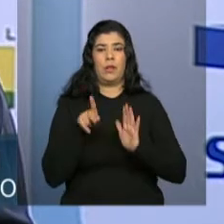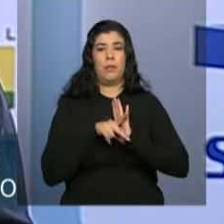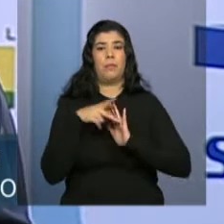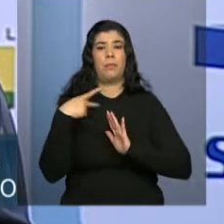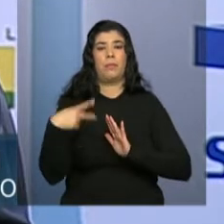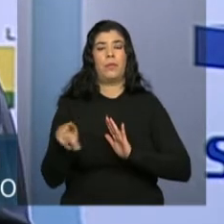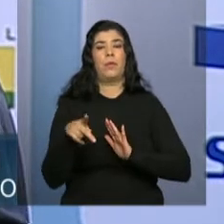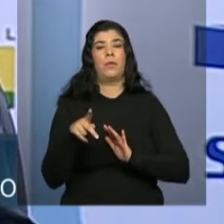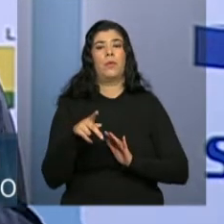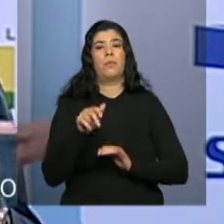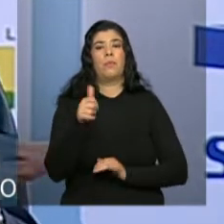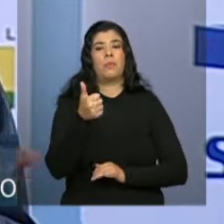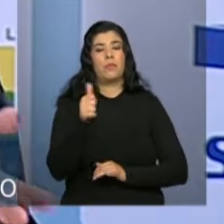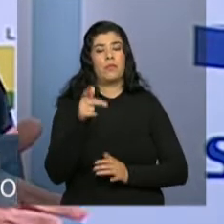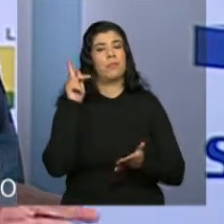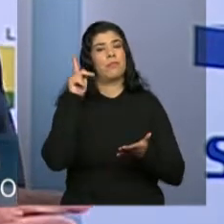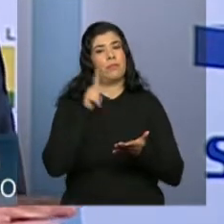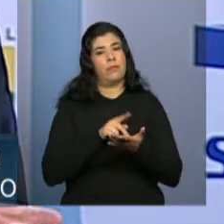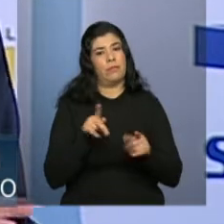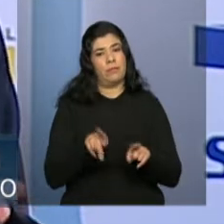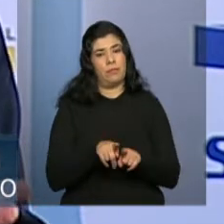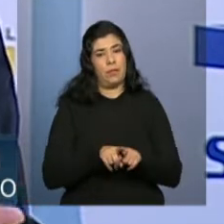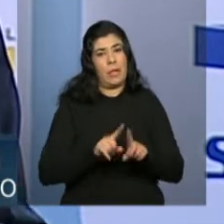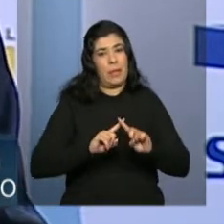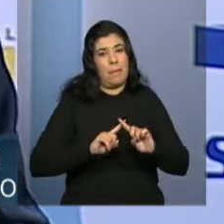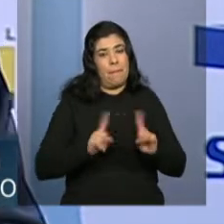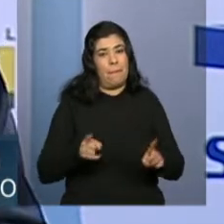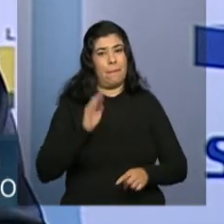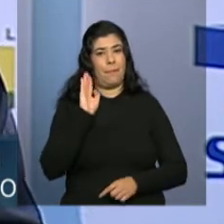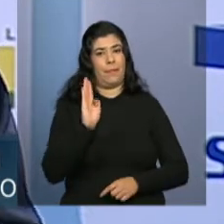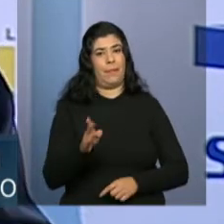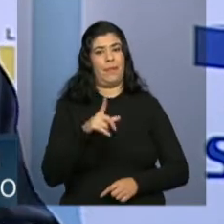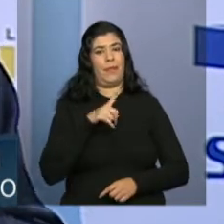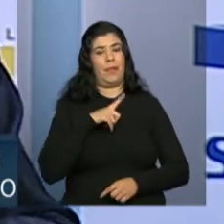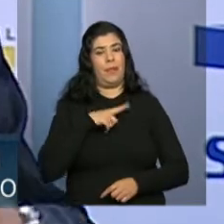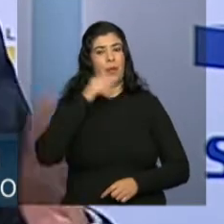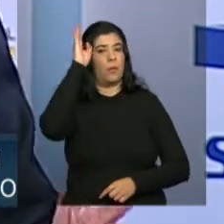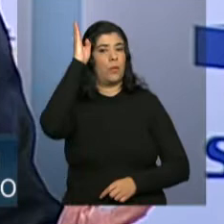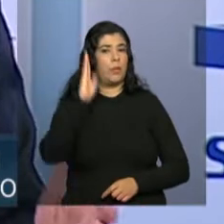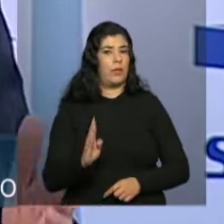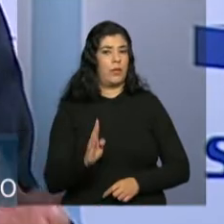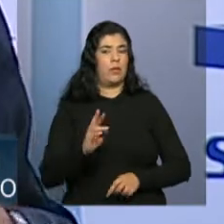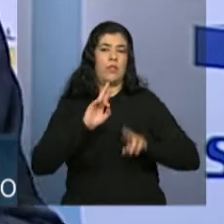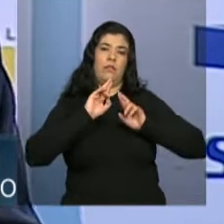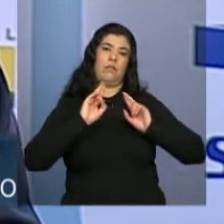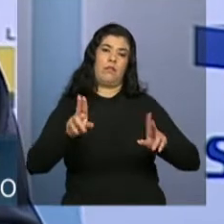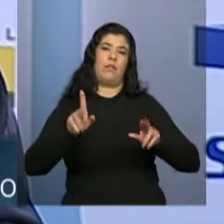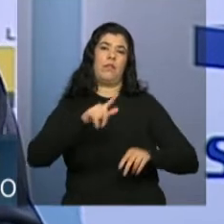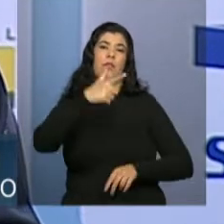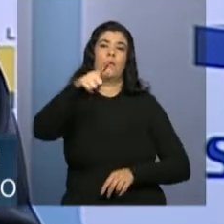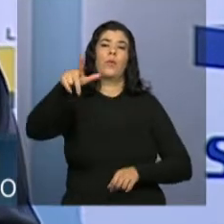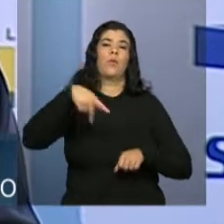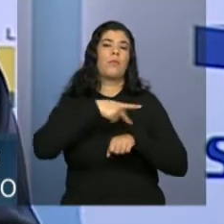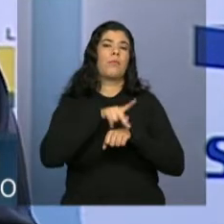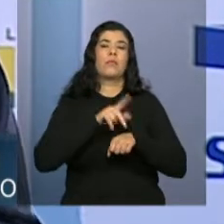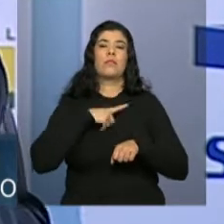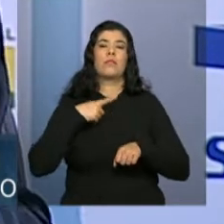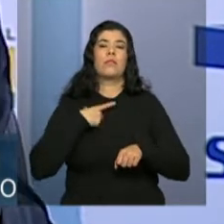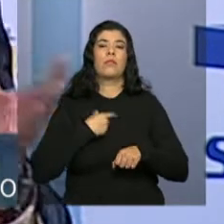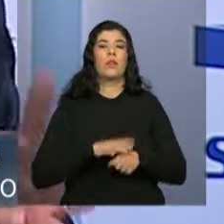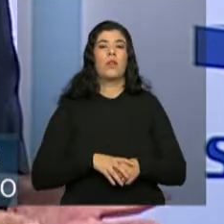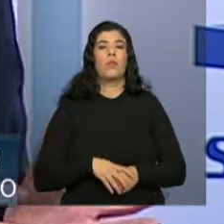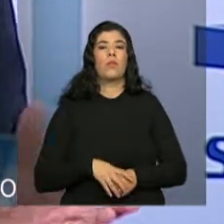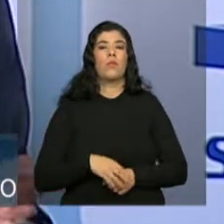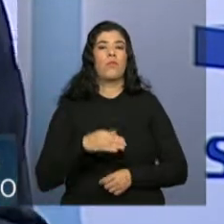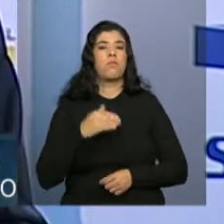efetivamente sua validade mas a gente já tem aqui no Brasil diferente de outros países que não tem uma base dado oficial